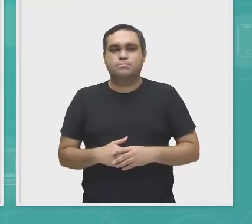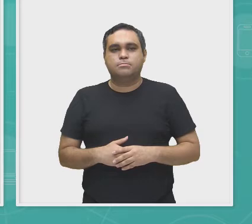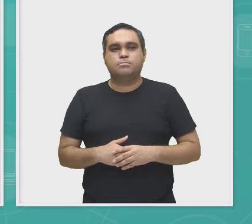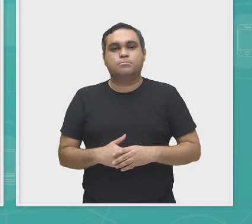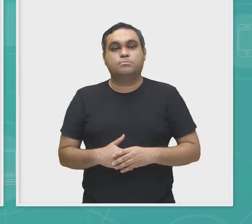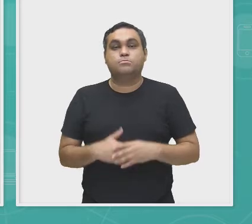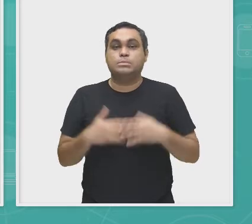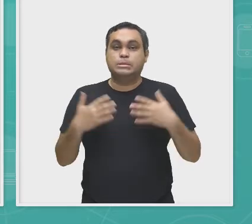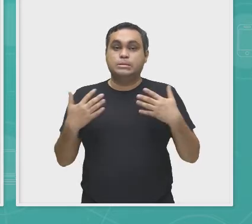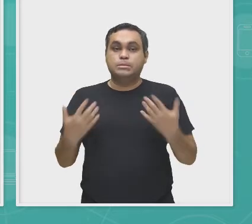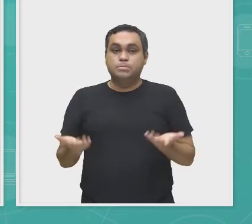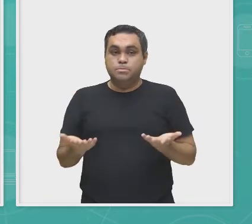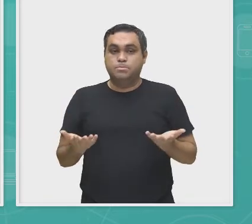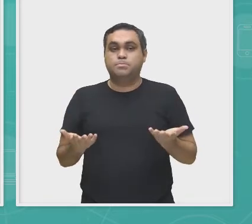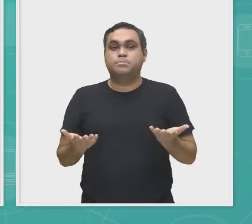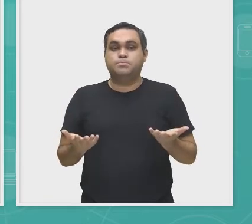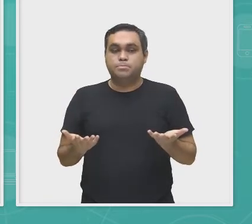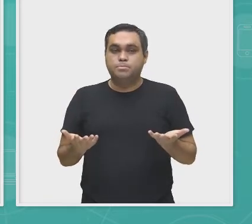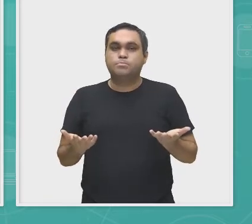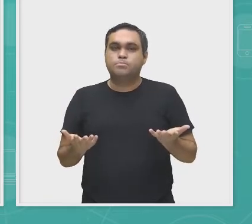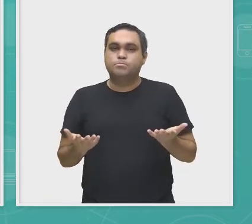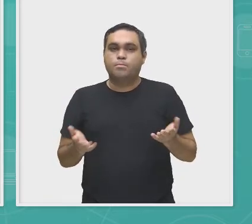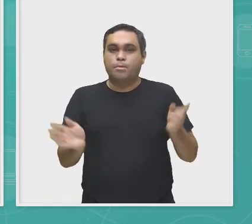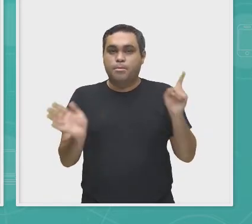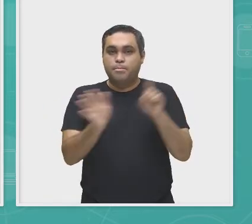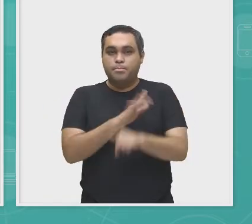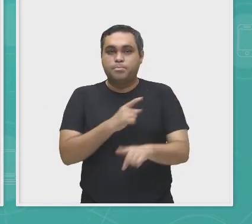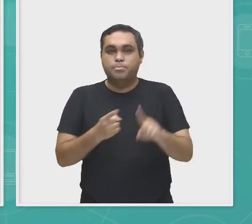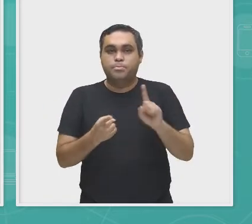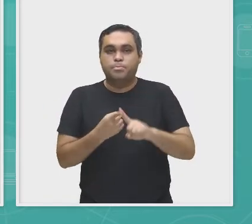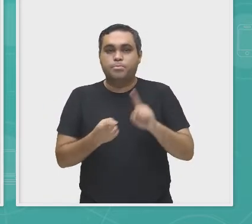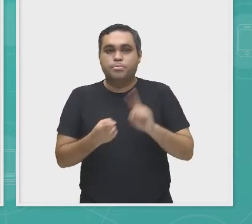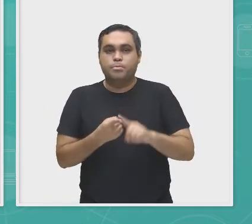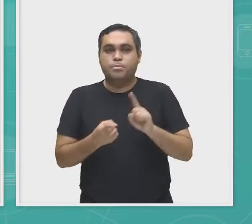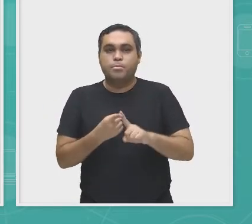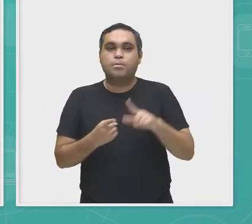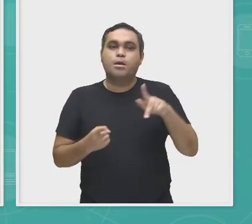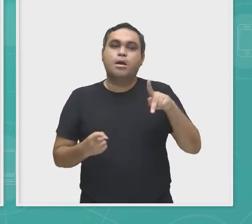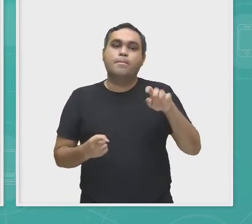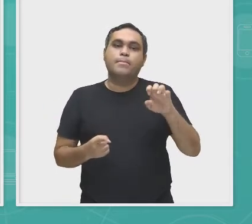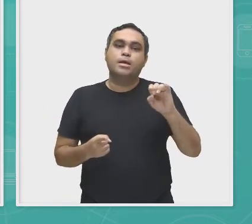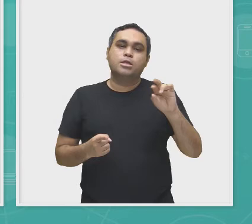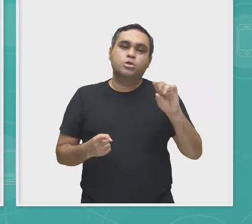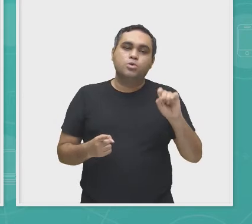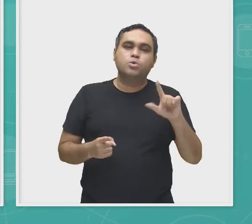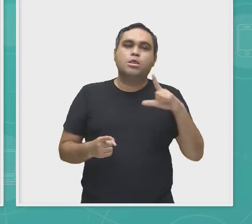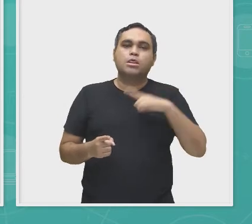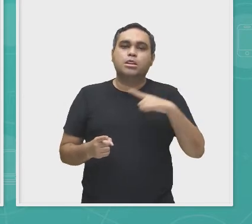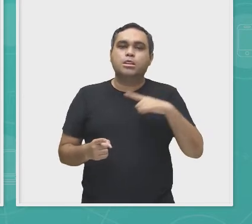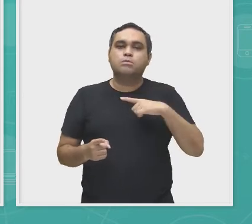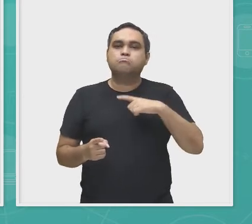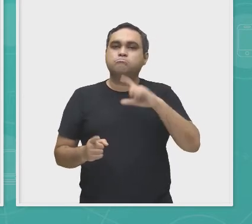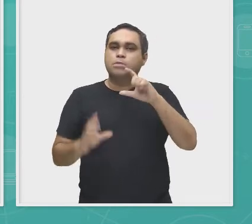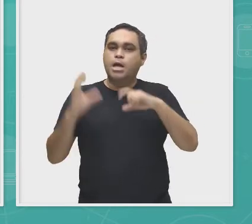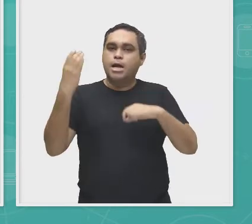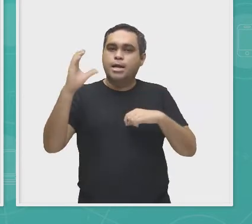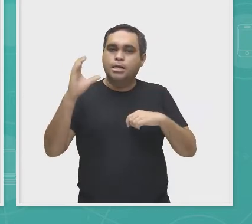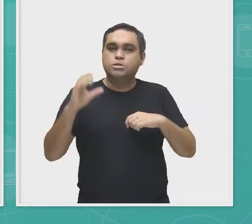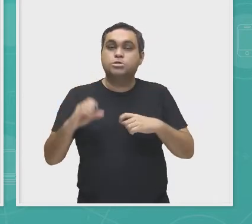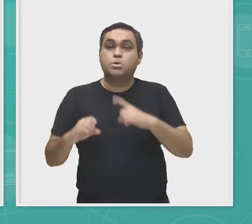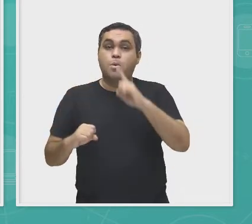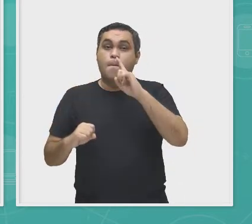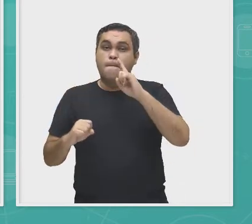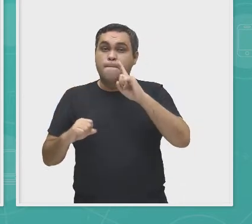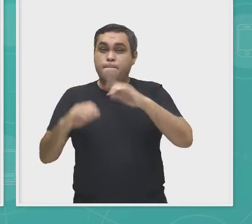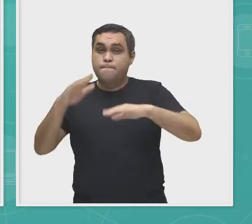Dinâmica local interativa. Questão 1. Pedro tem um limite de crédito de R$ 1.500 e realizou as seguintes compras.